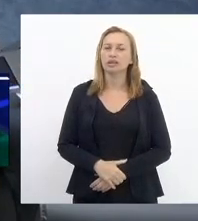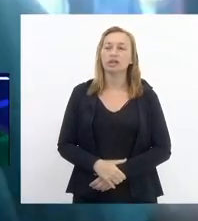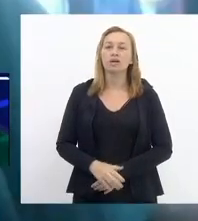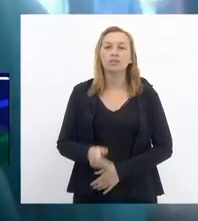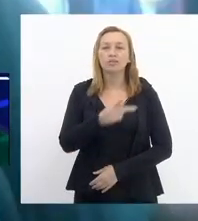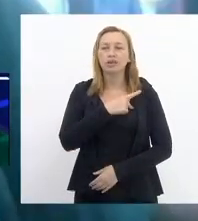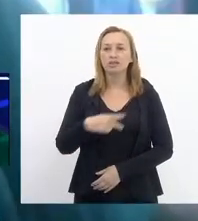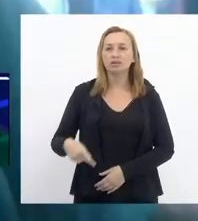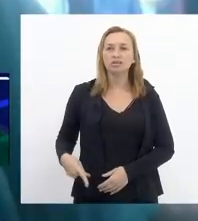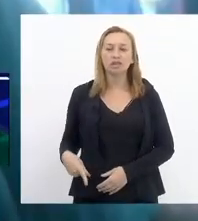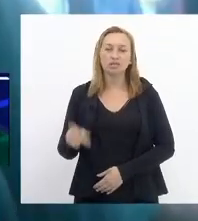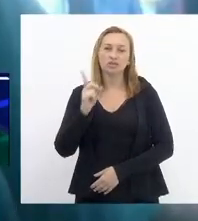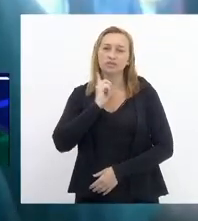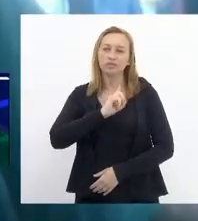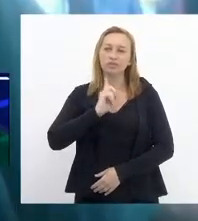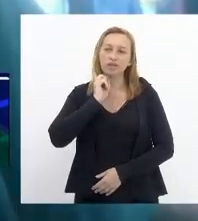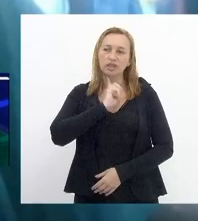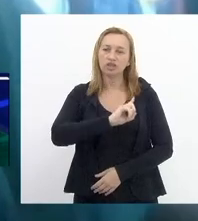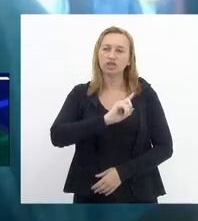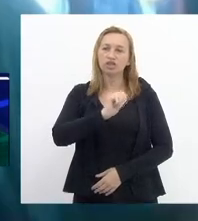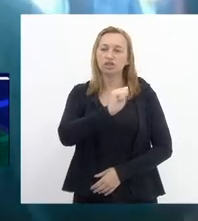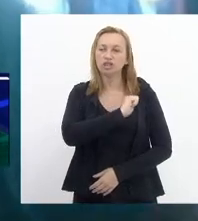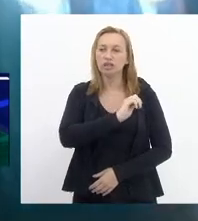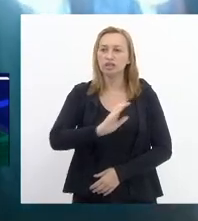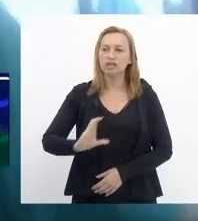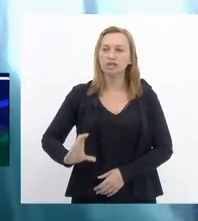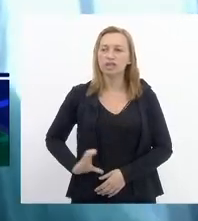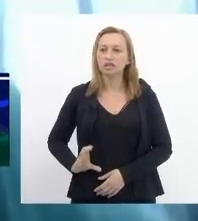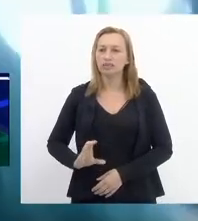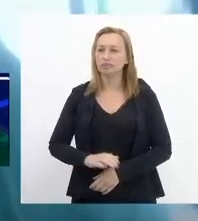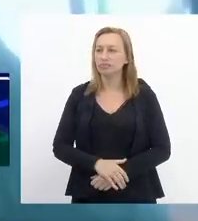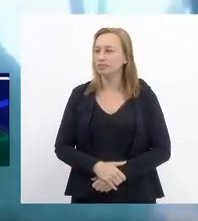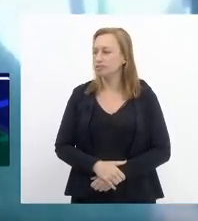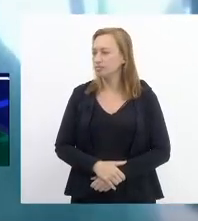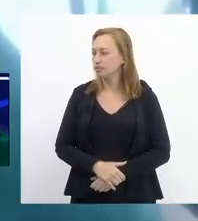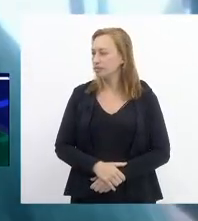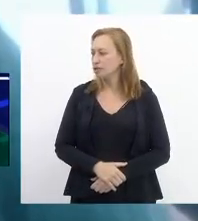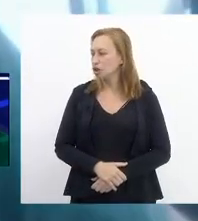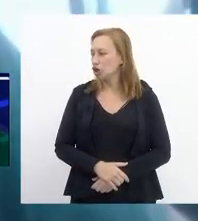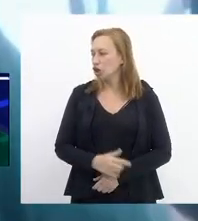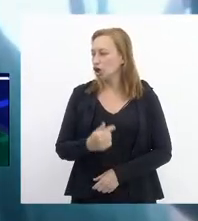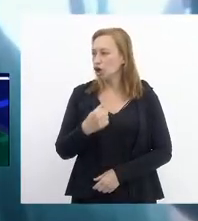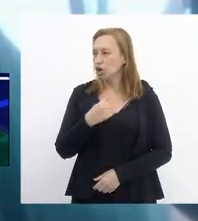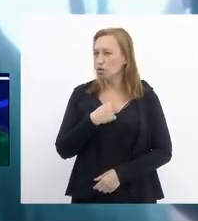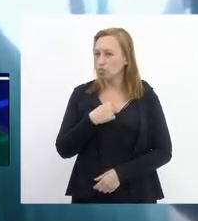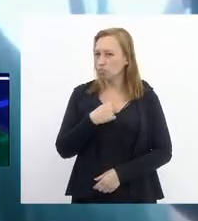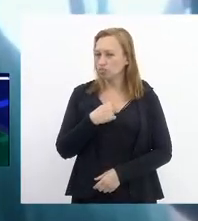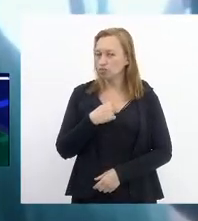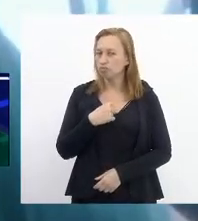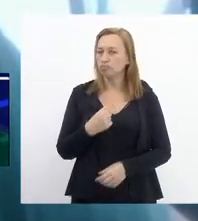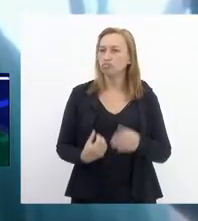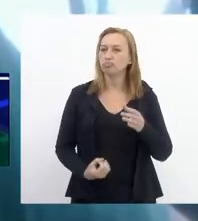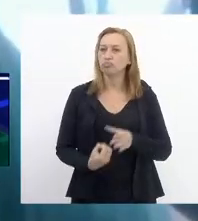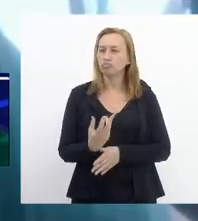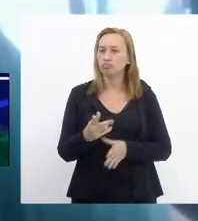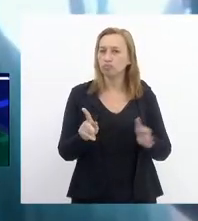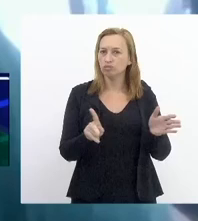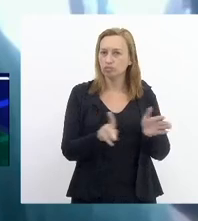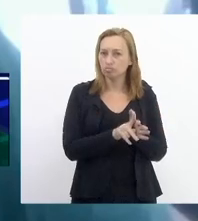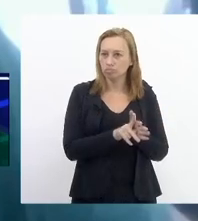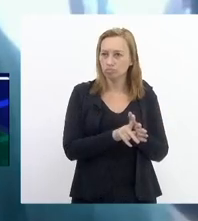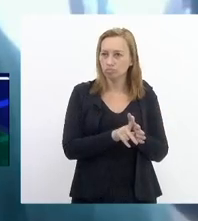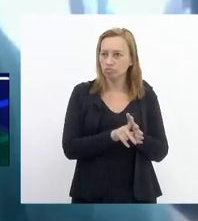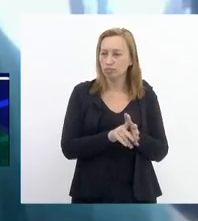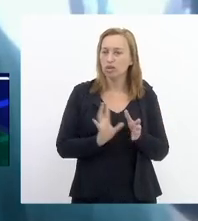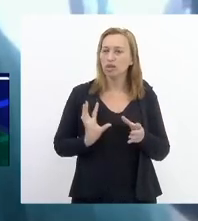Presidente rubro-negro André Siciliano, eu fiz esse projeto para